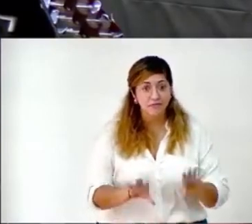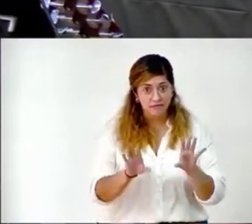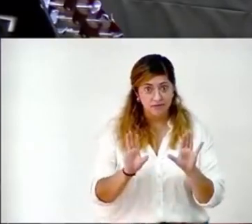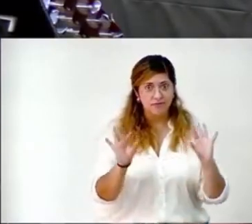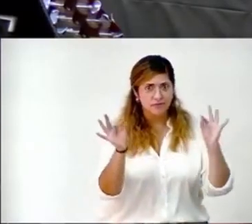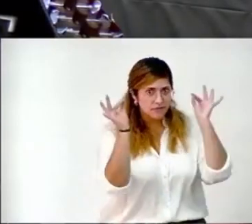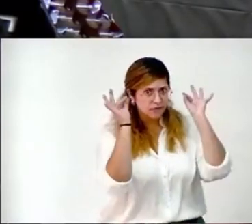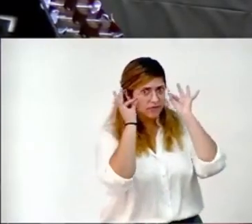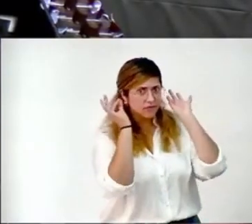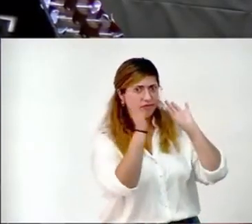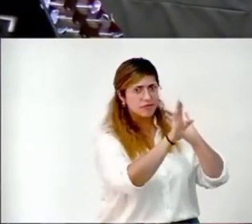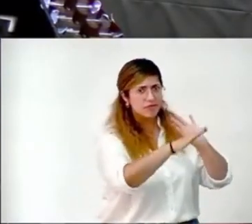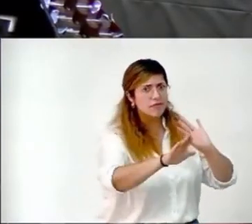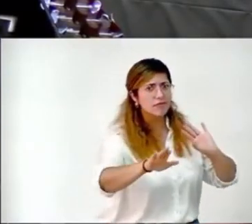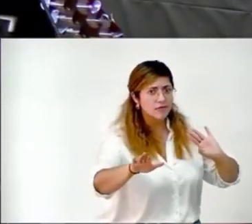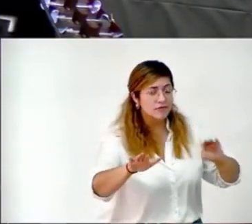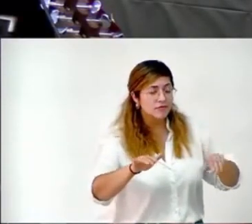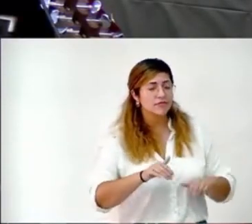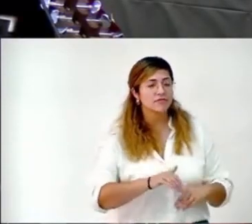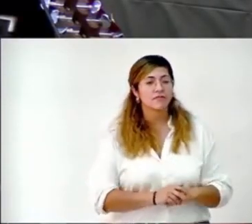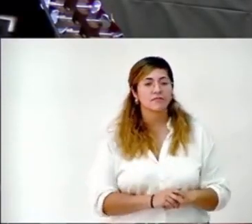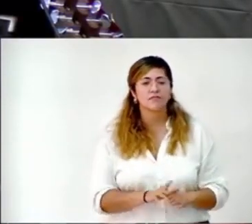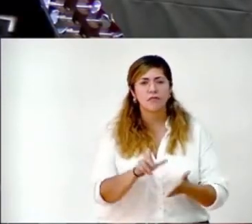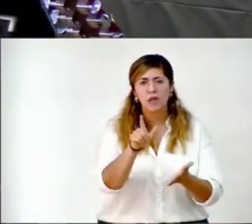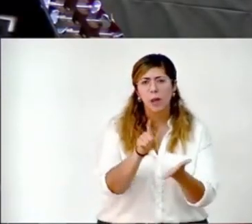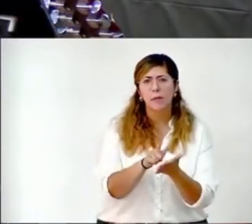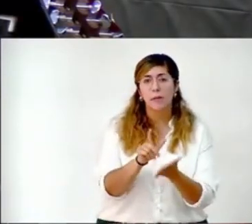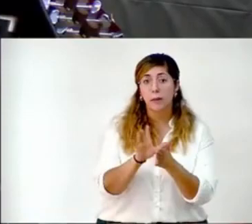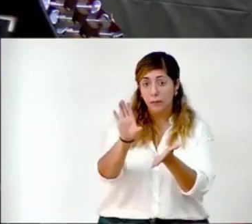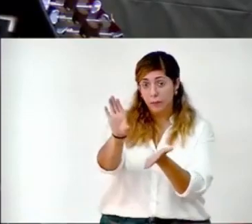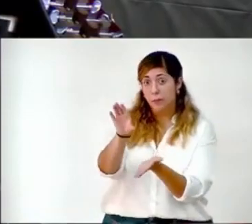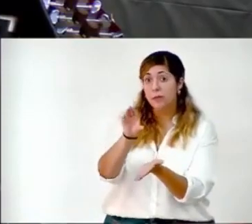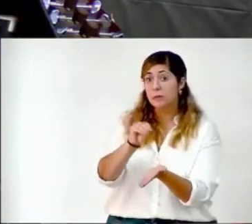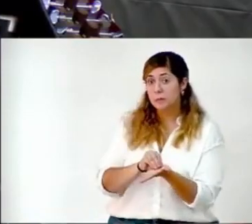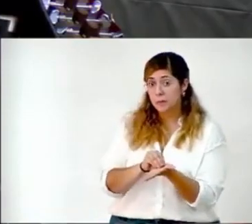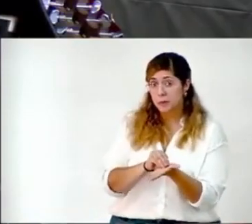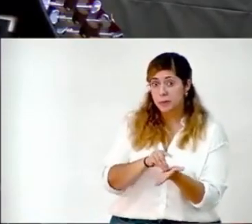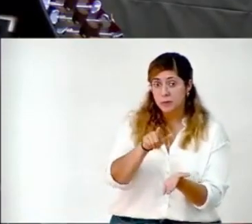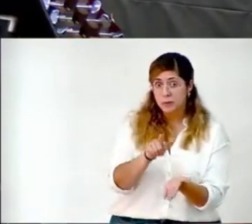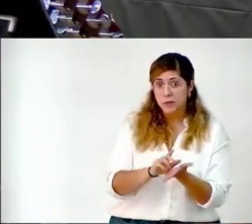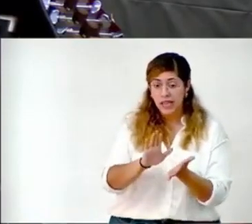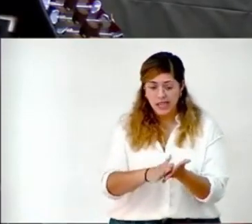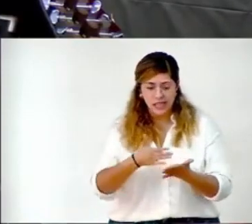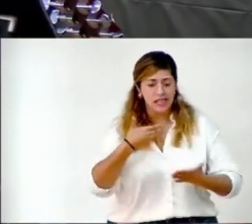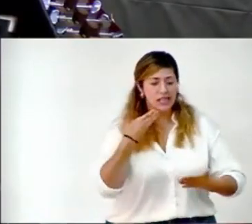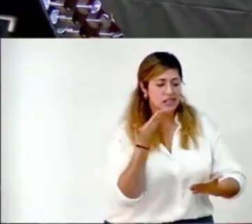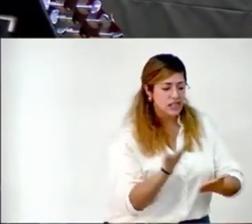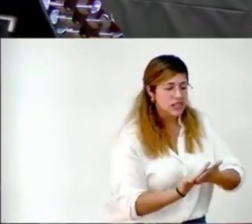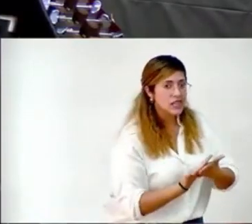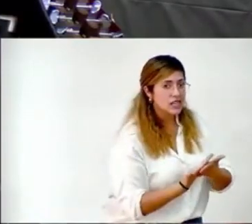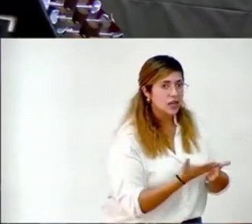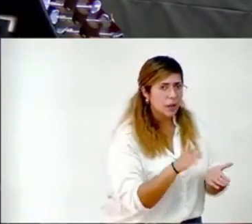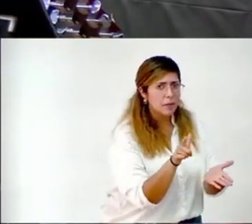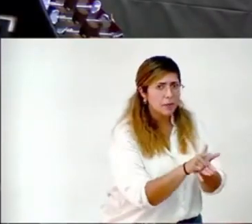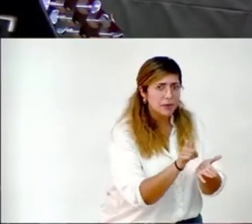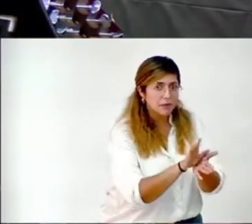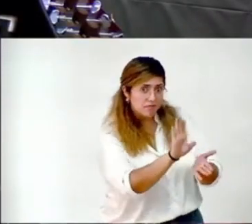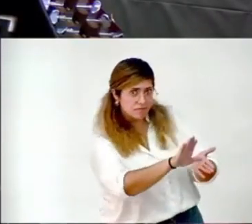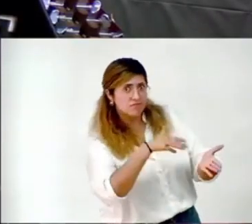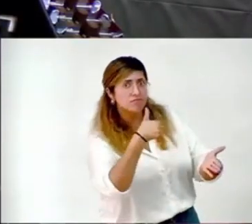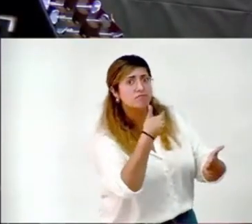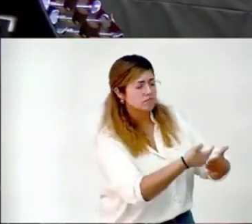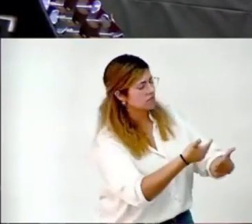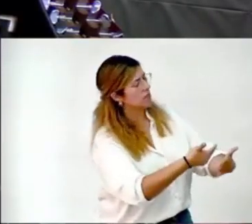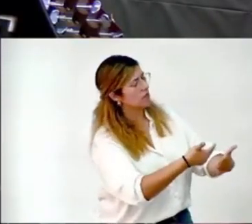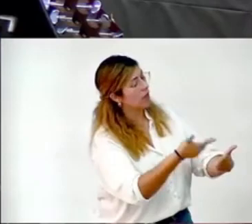Neste papel que foi dado a você, ou será dado a você, no verso, divida a folha no meio. De